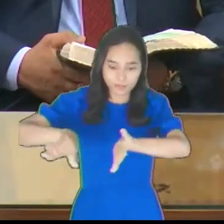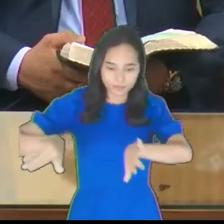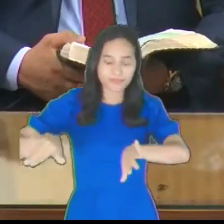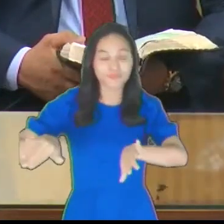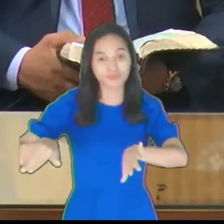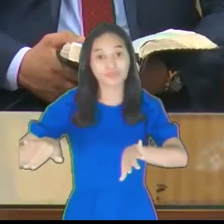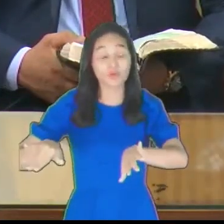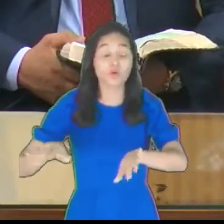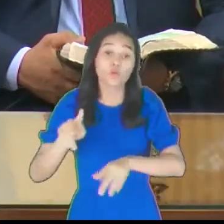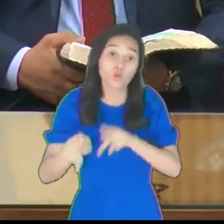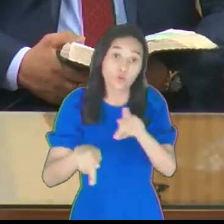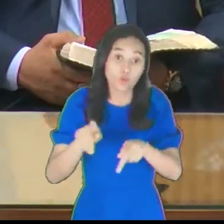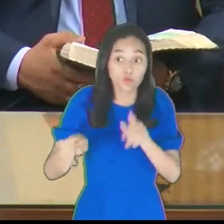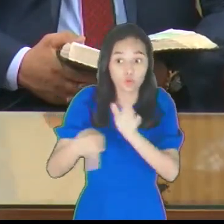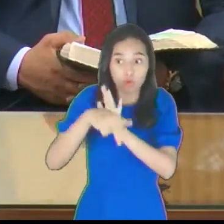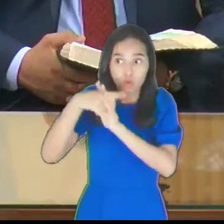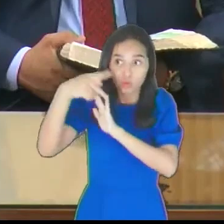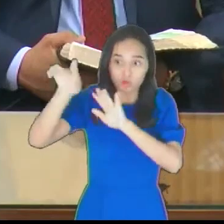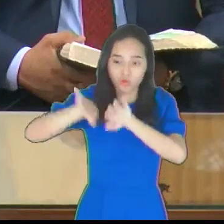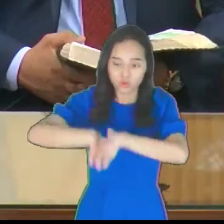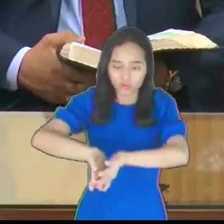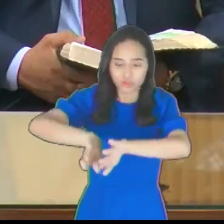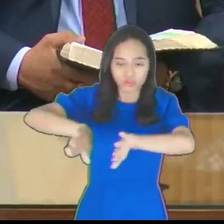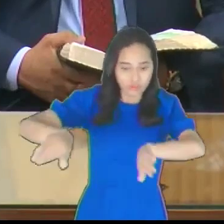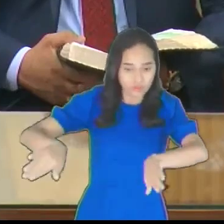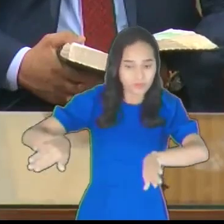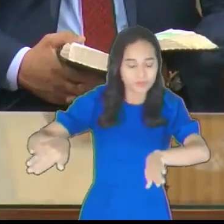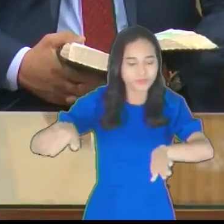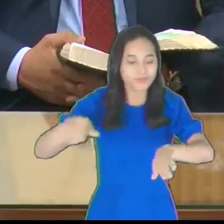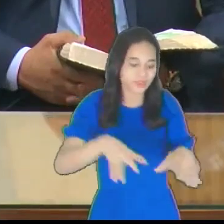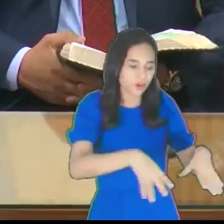de Deus estava dividido em dois reinos, o reino